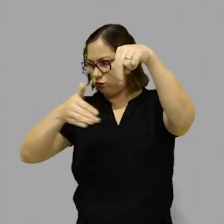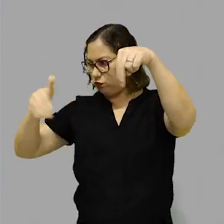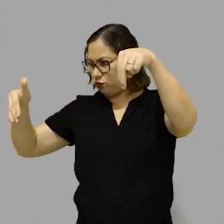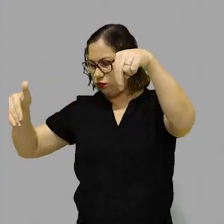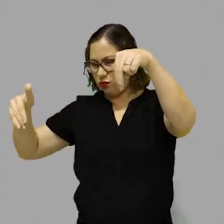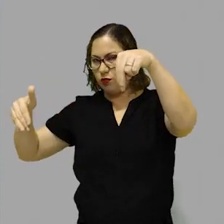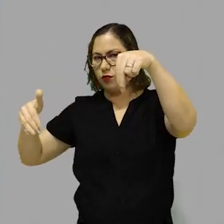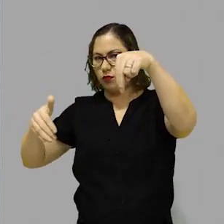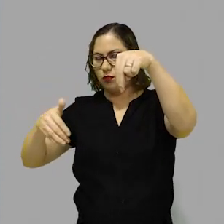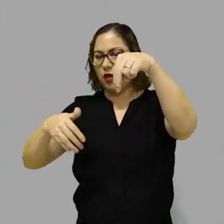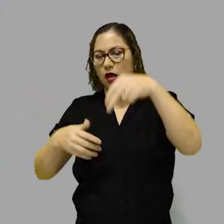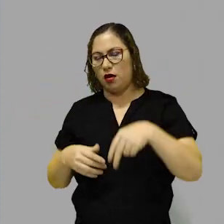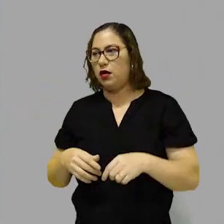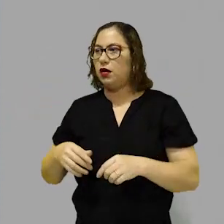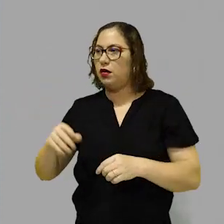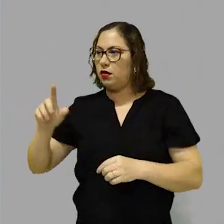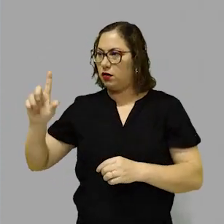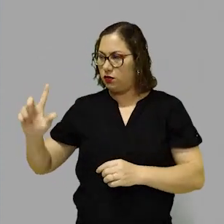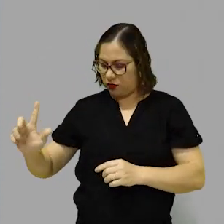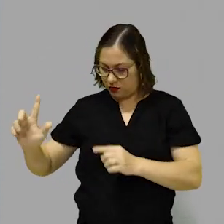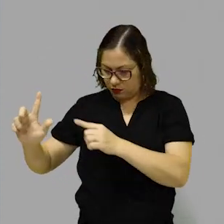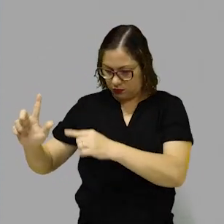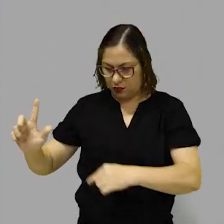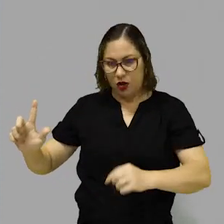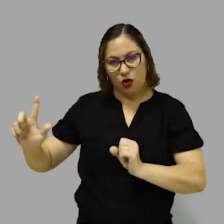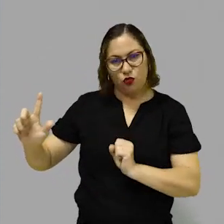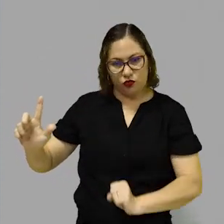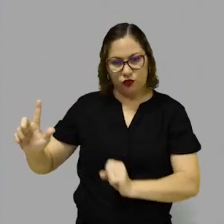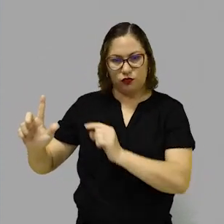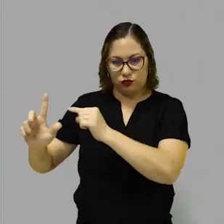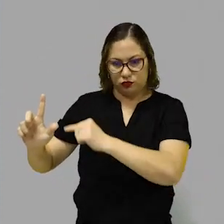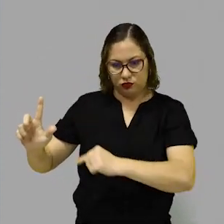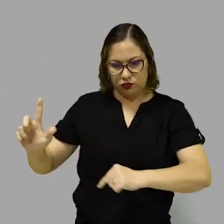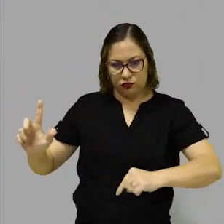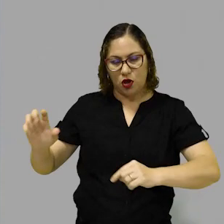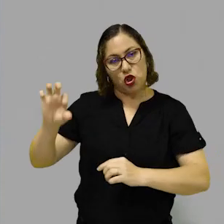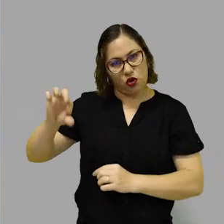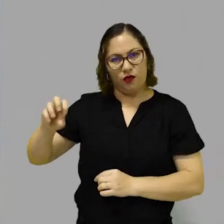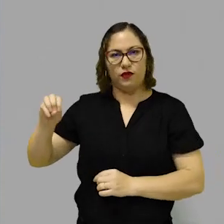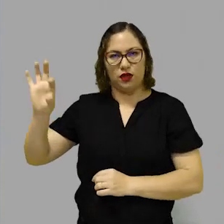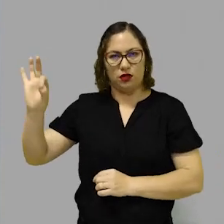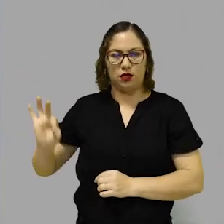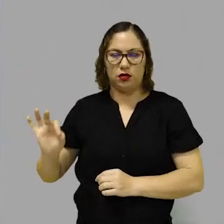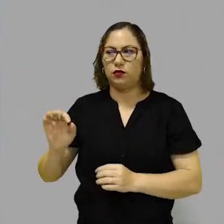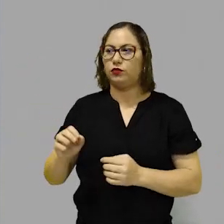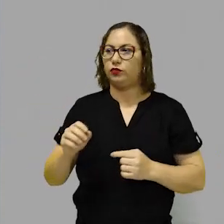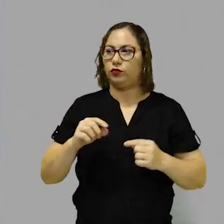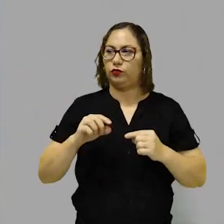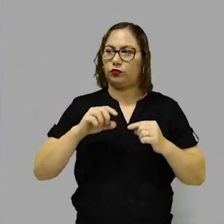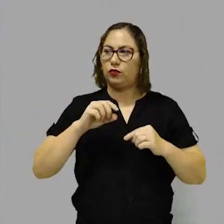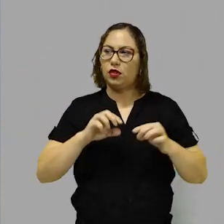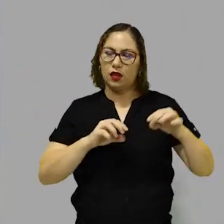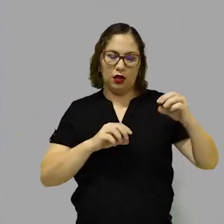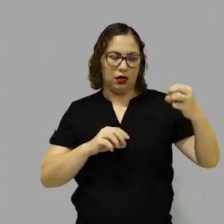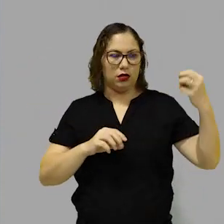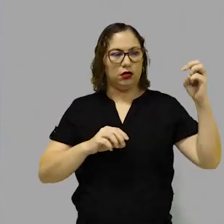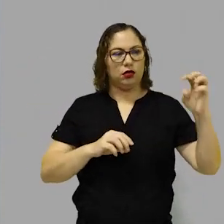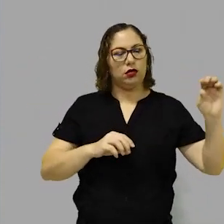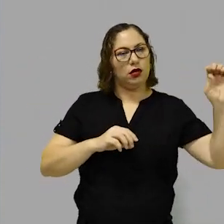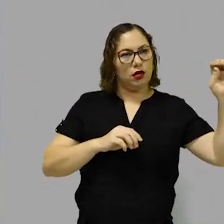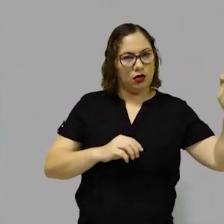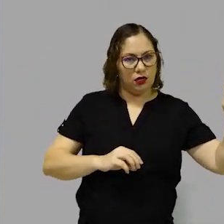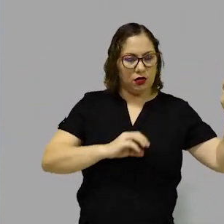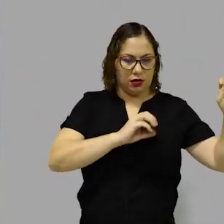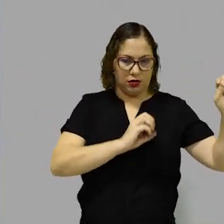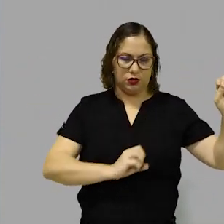Entre o leste e o sul, um ângulo de 90 graus. Entre o oeste e o sul, 90 graus.